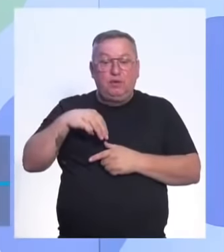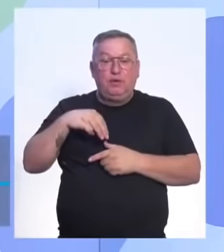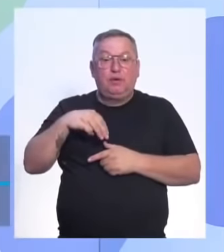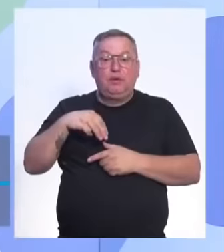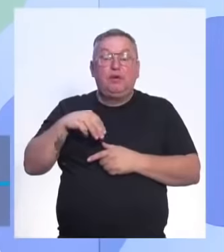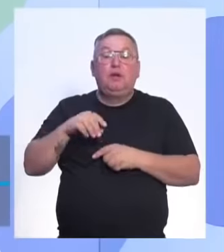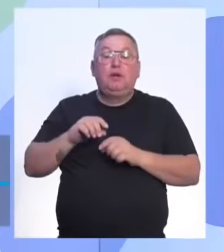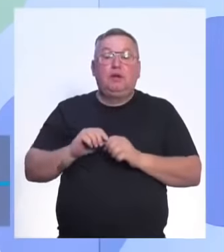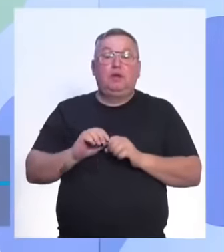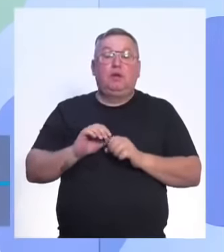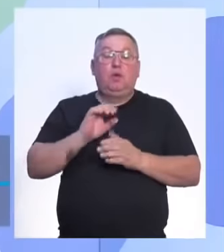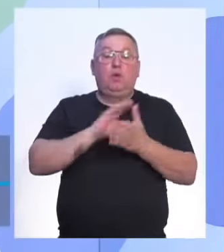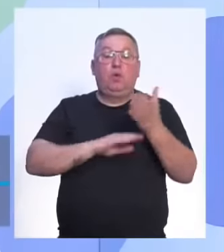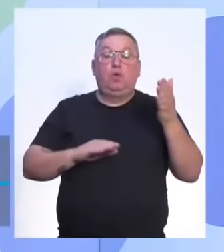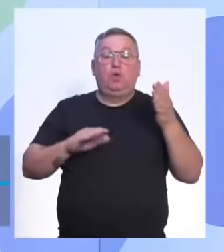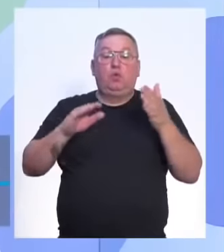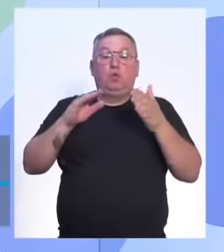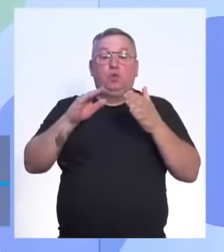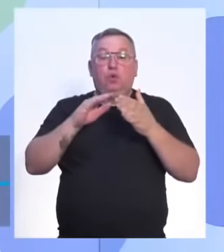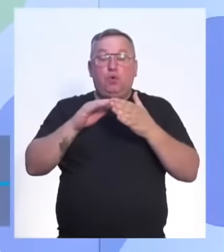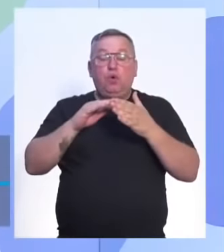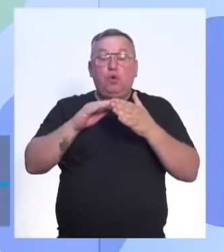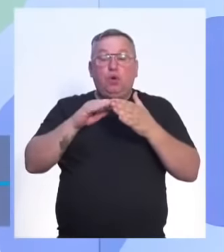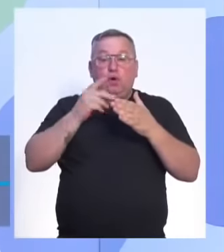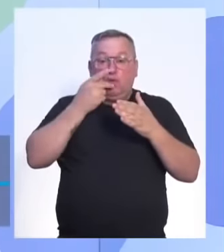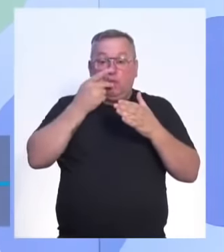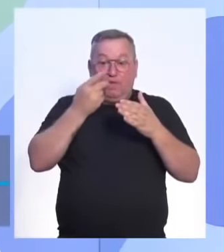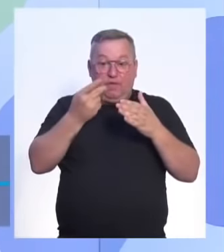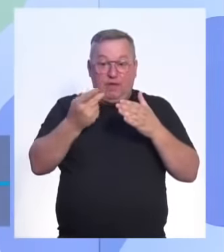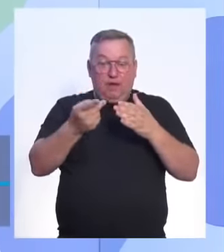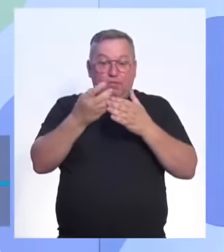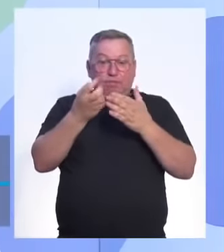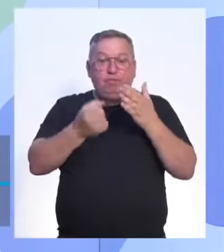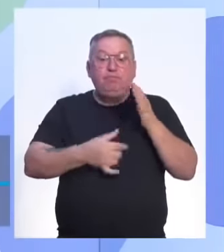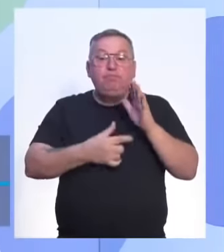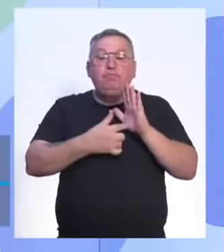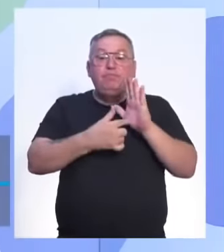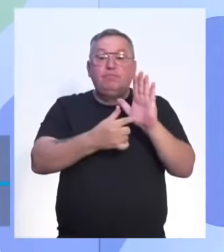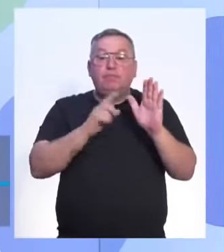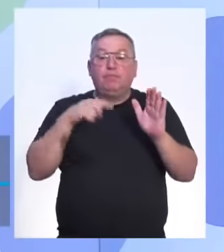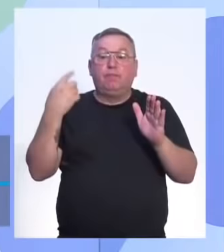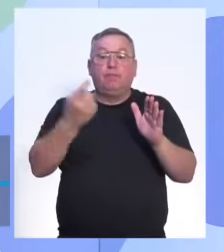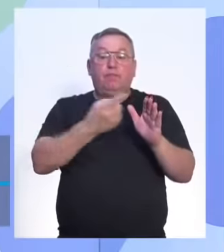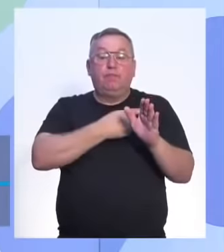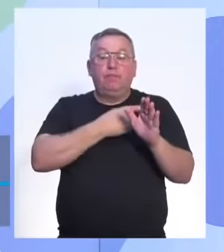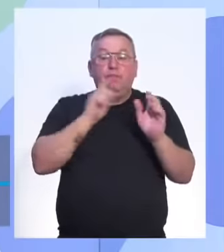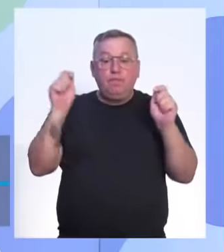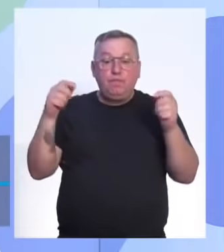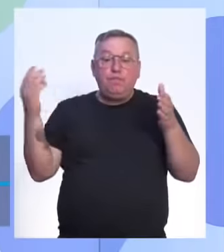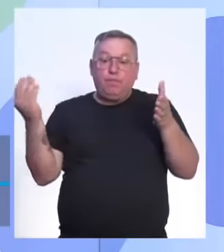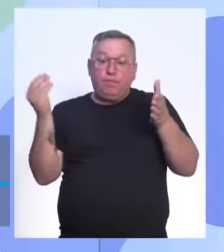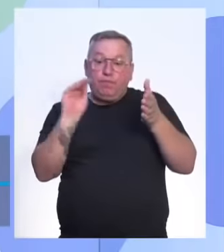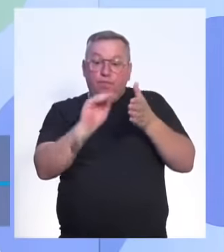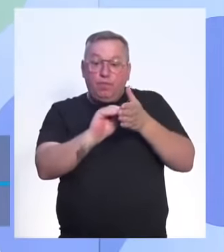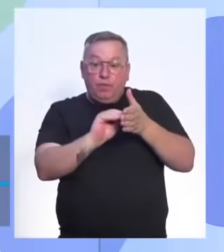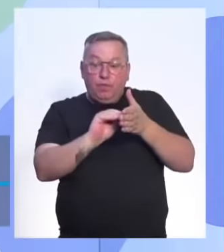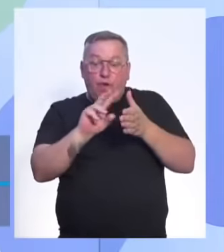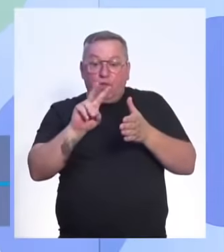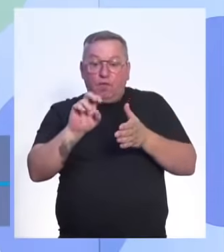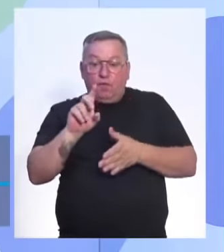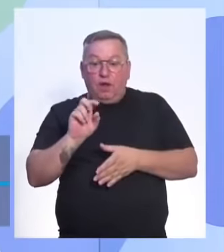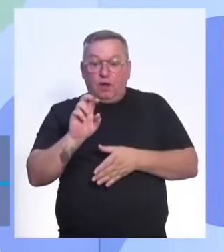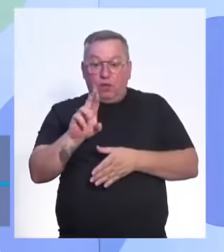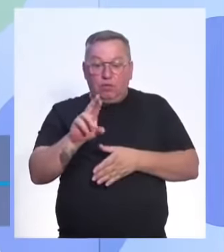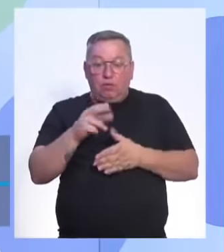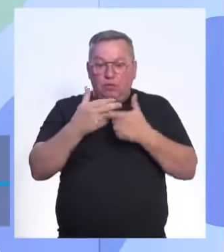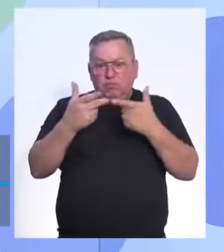diante. Perfeito. Então, tudo que foi para mensurar foi essa relação e nós podemos colocar um valor para